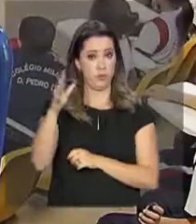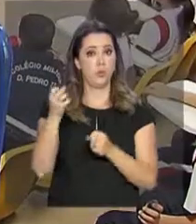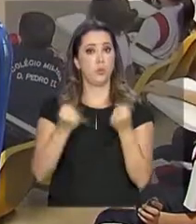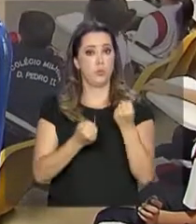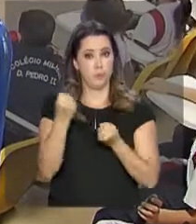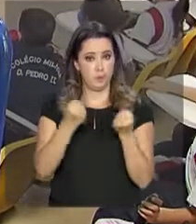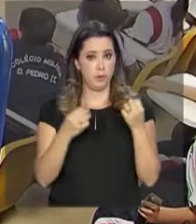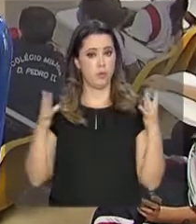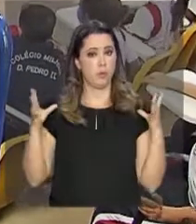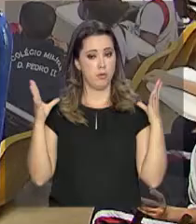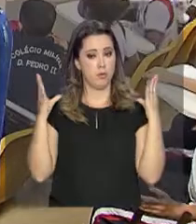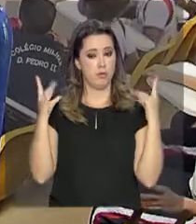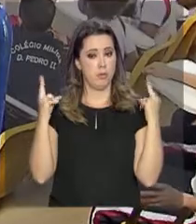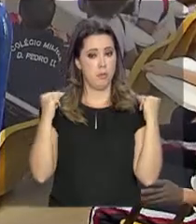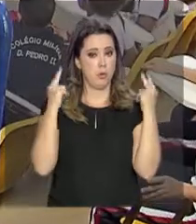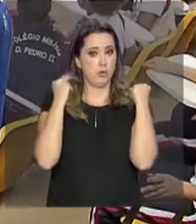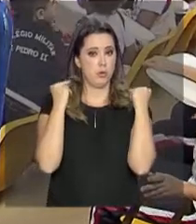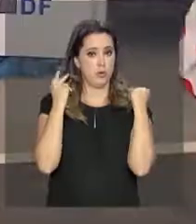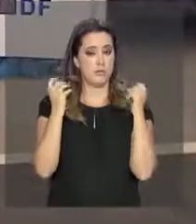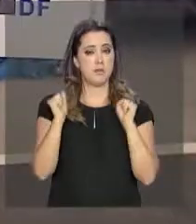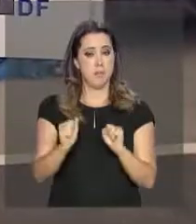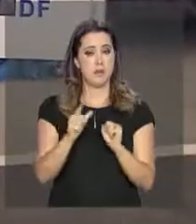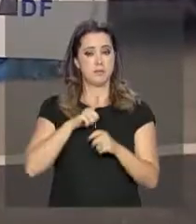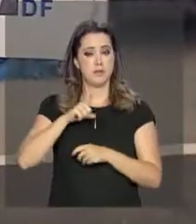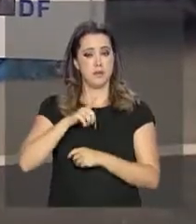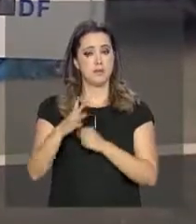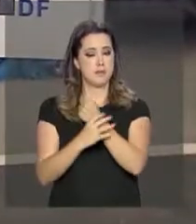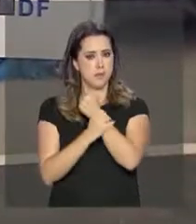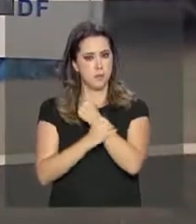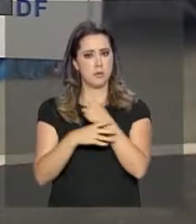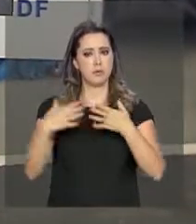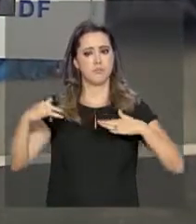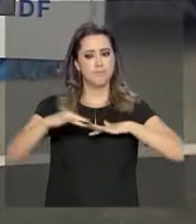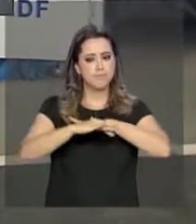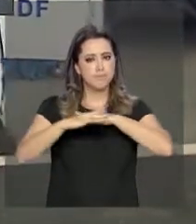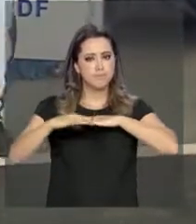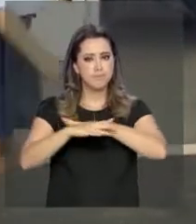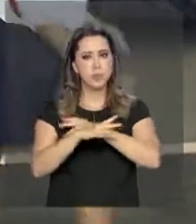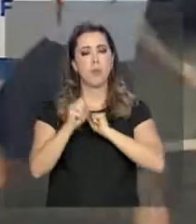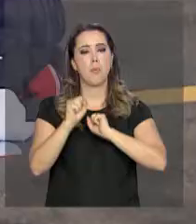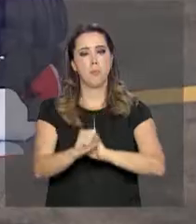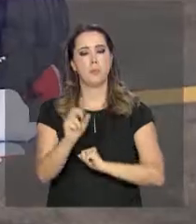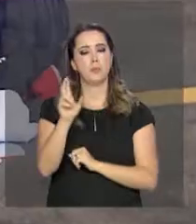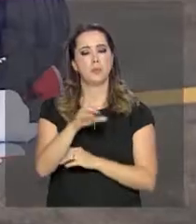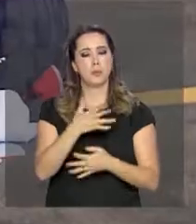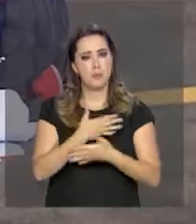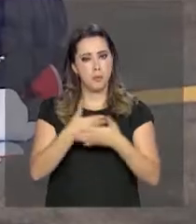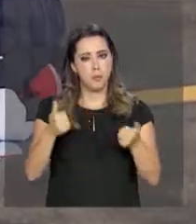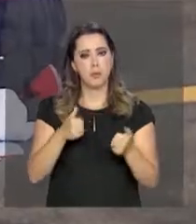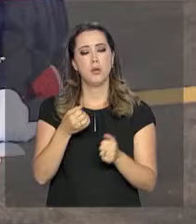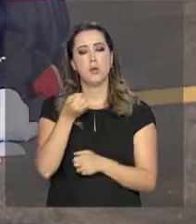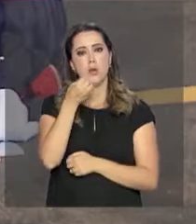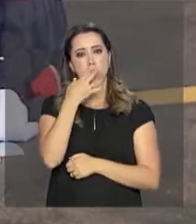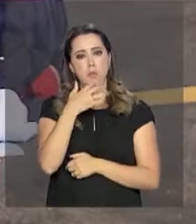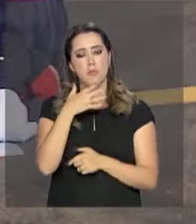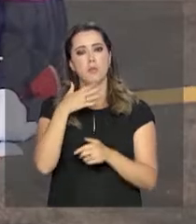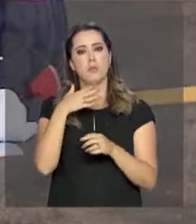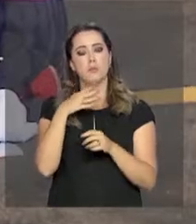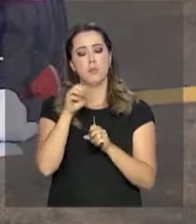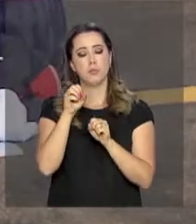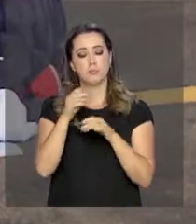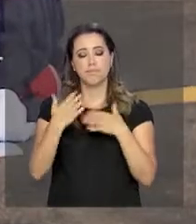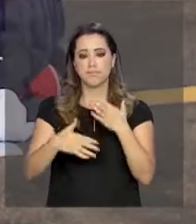têm um comportamento seguro no trânsito e sejam multiplicadores de boas práticas esse é o objetivo do projeto